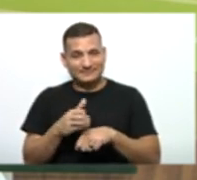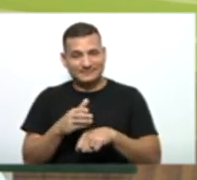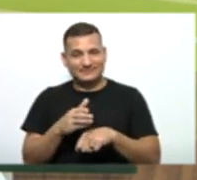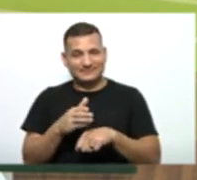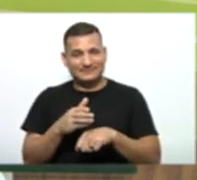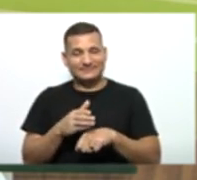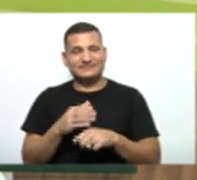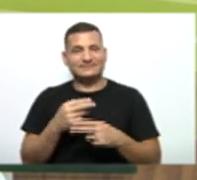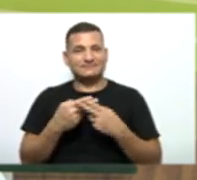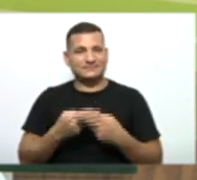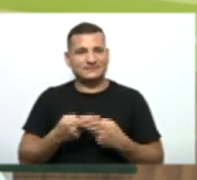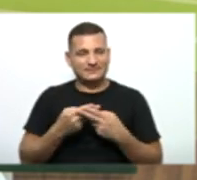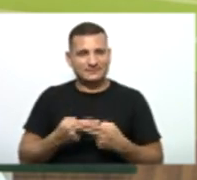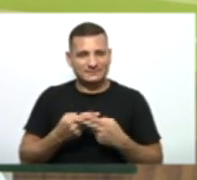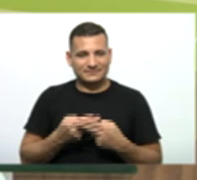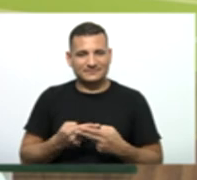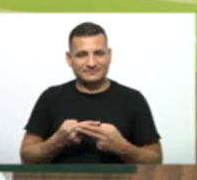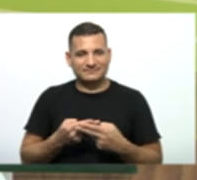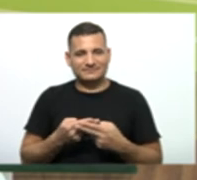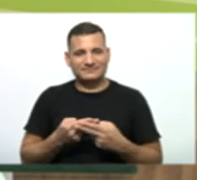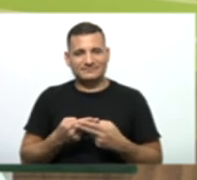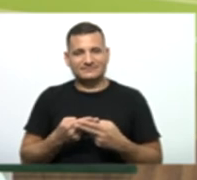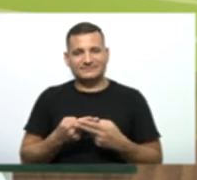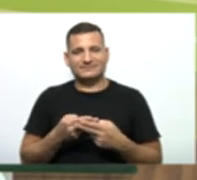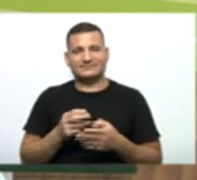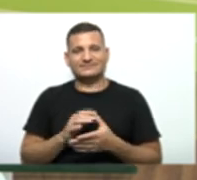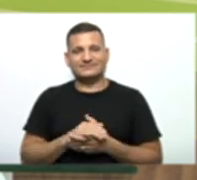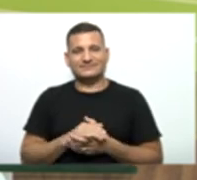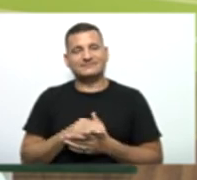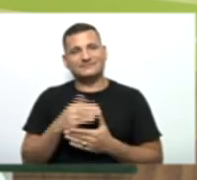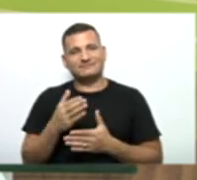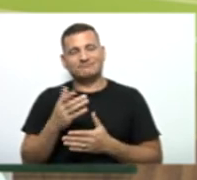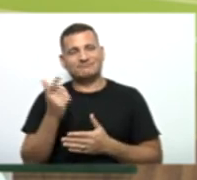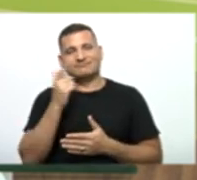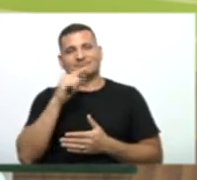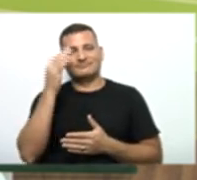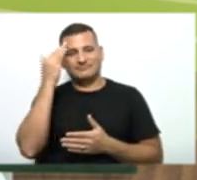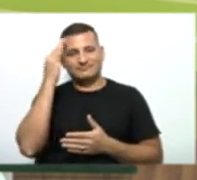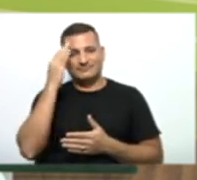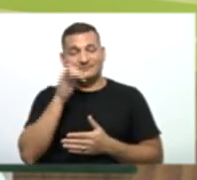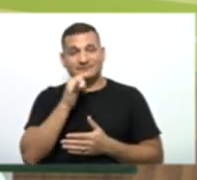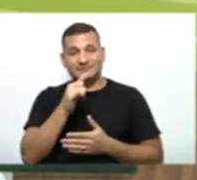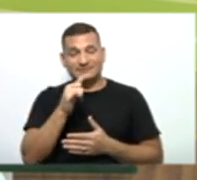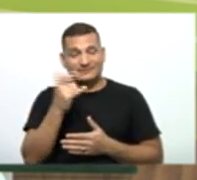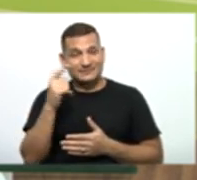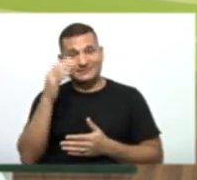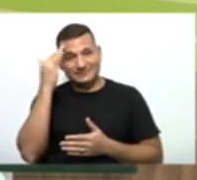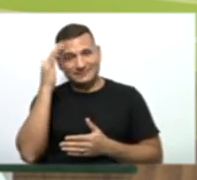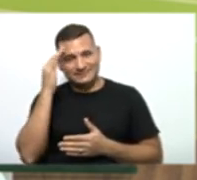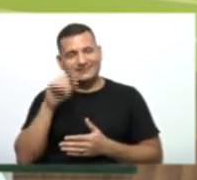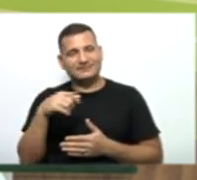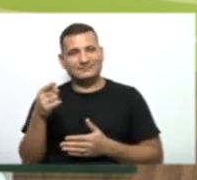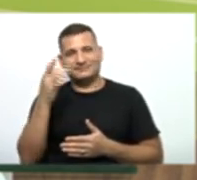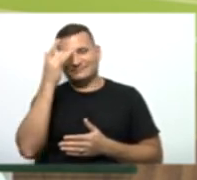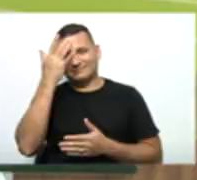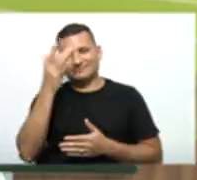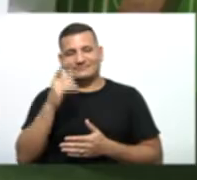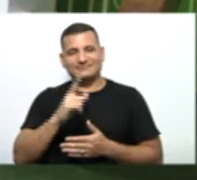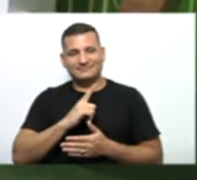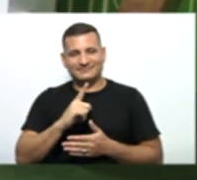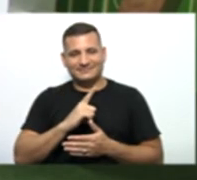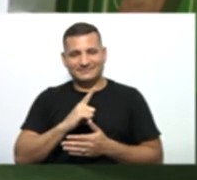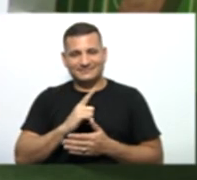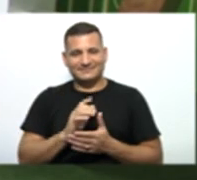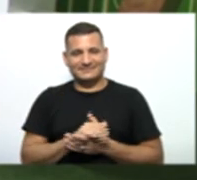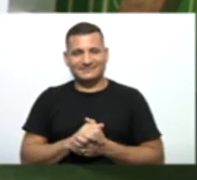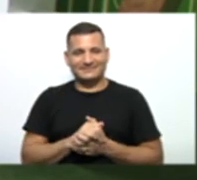exige paciência e a gente compreende. Quando compreende, fica fácil. Aí fica fácil. Depois com certeza que compreende.